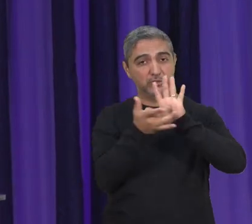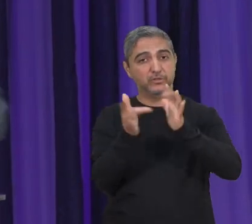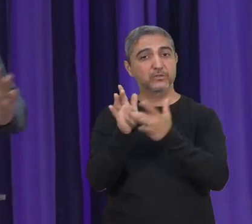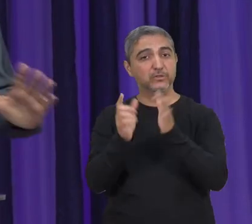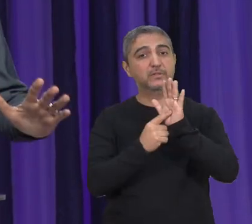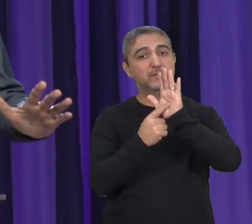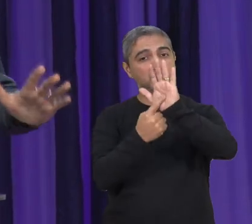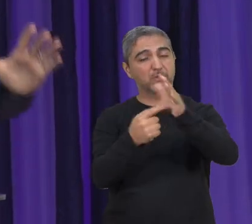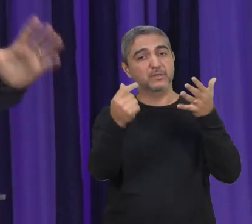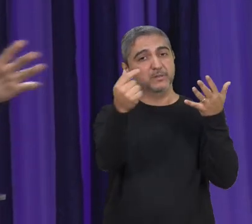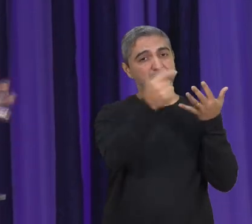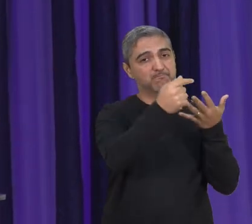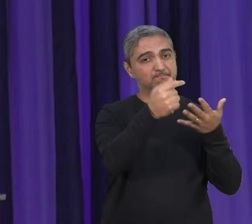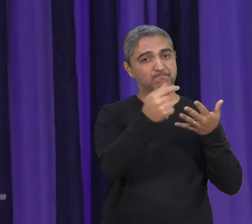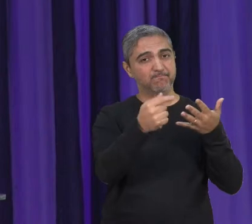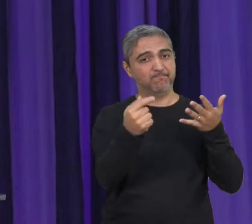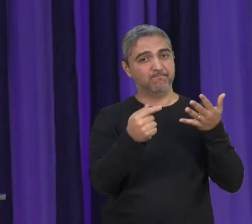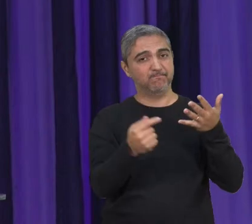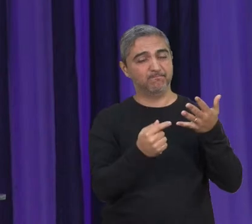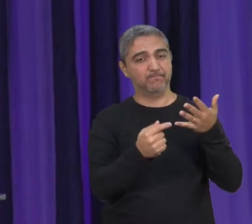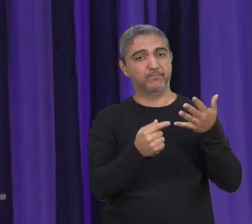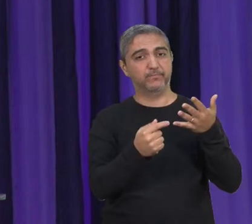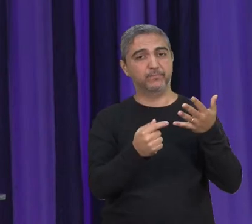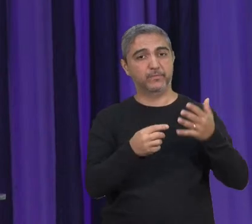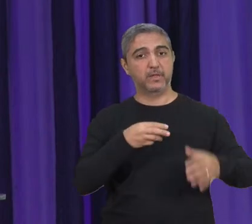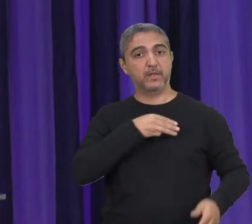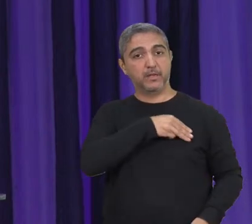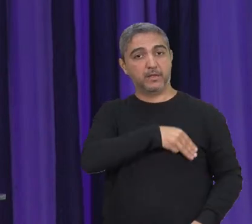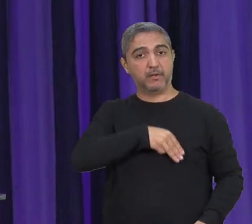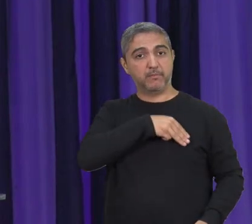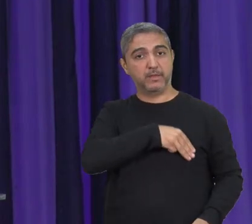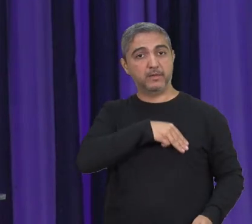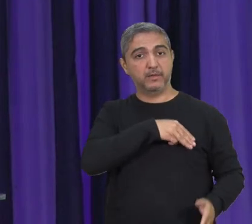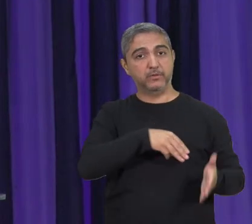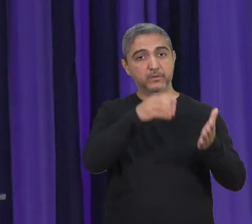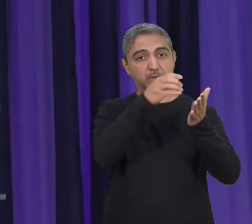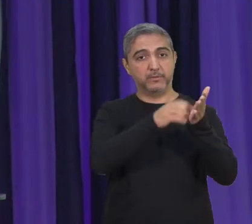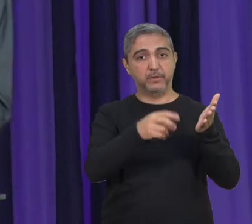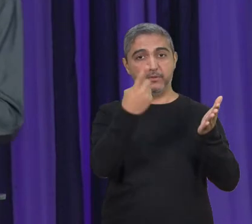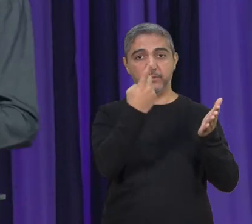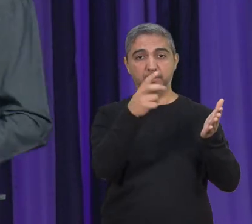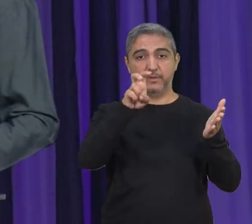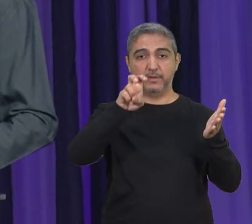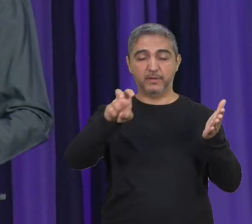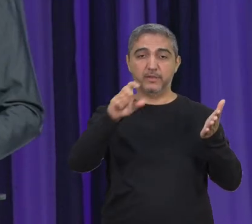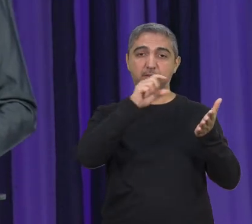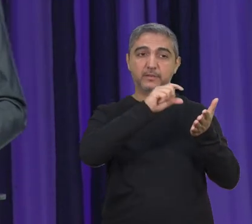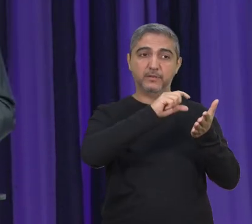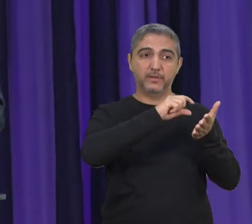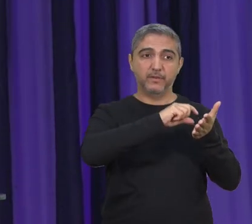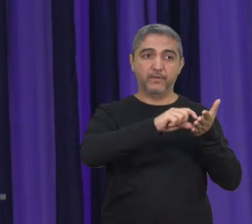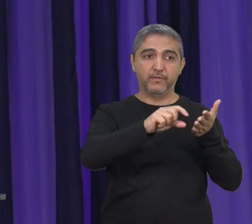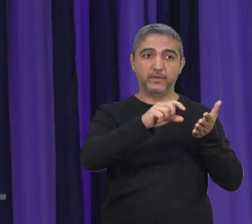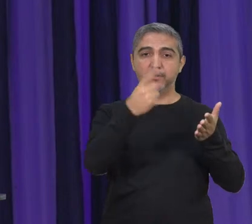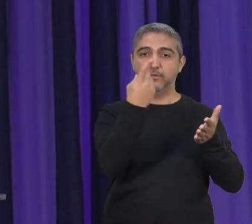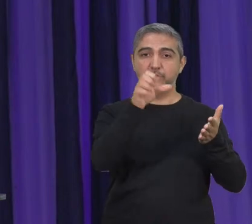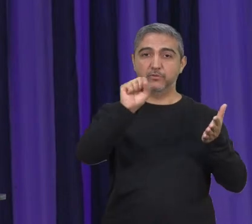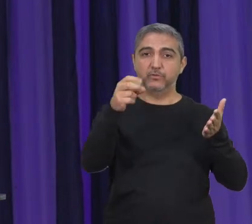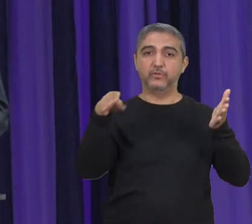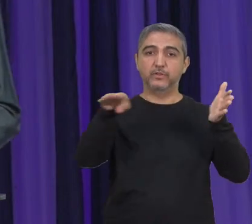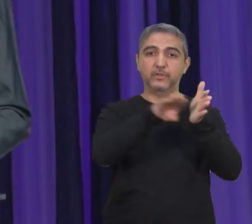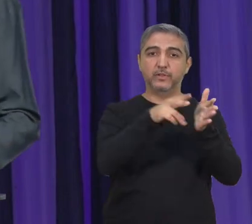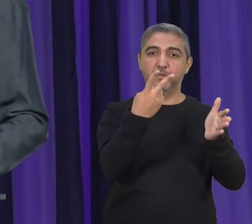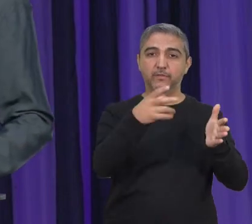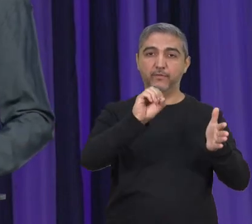Essa lista está registrada por Mateus, no capítulo 15, de 18 a 20. em Marcos, no capítulo 7, de 20 a